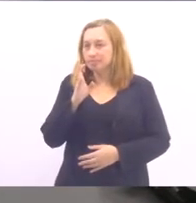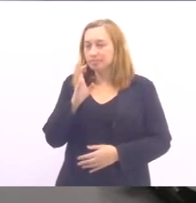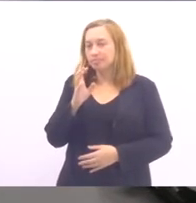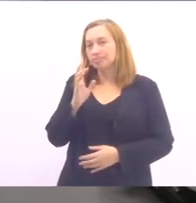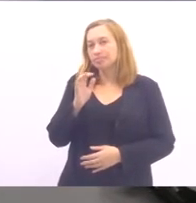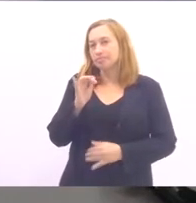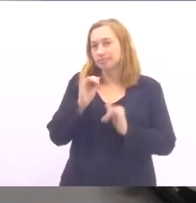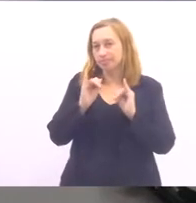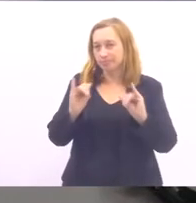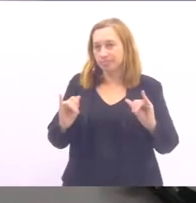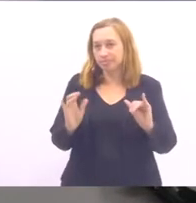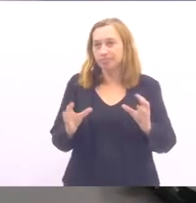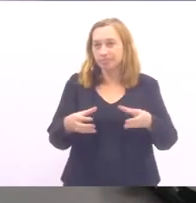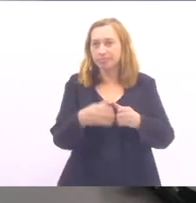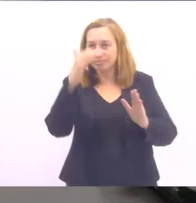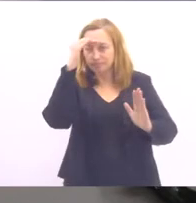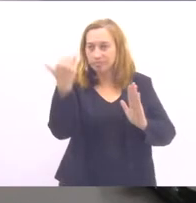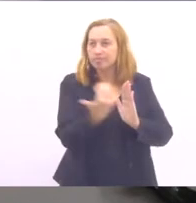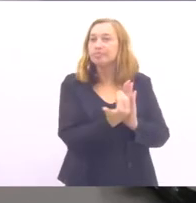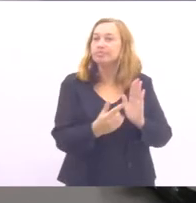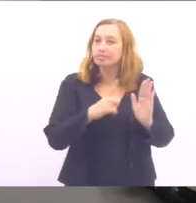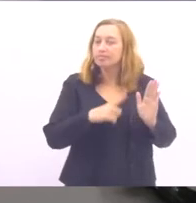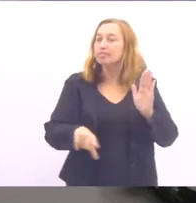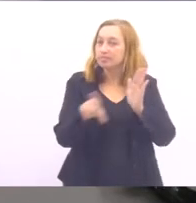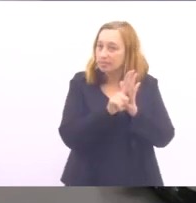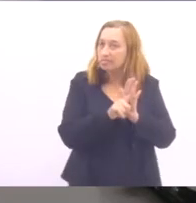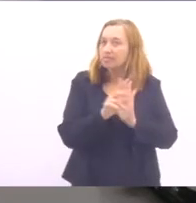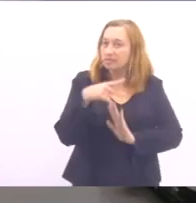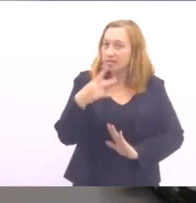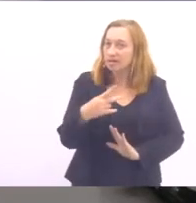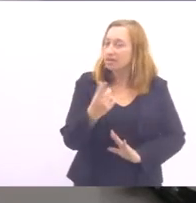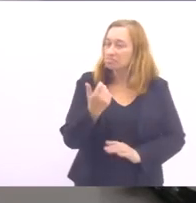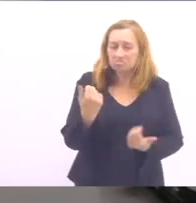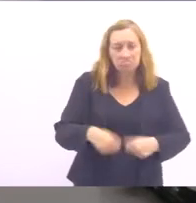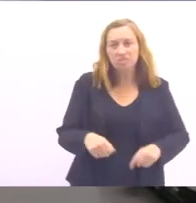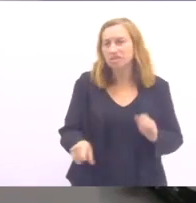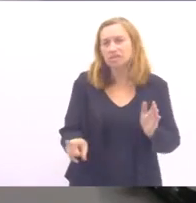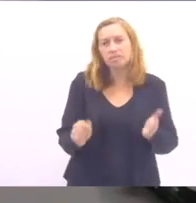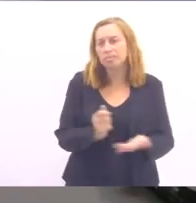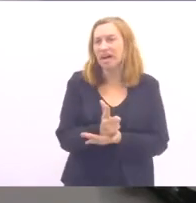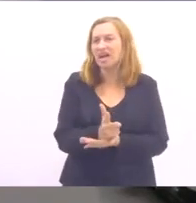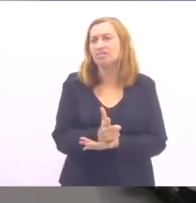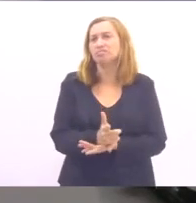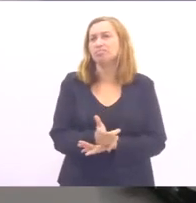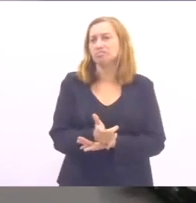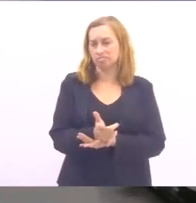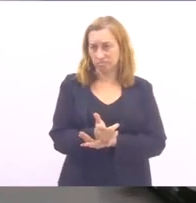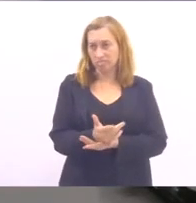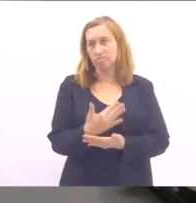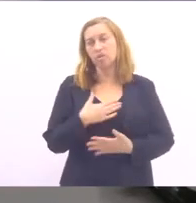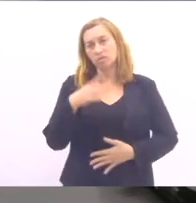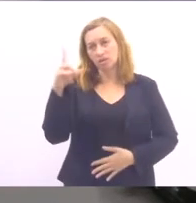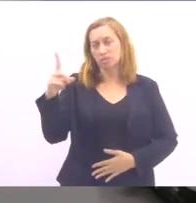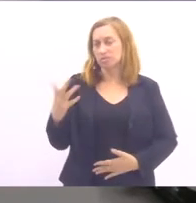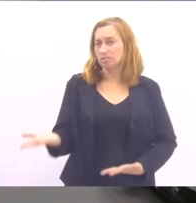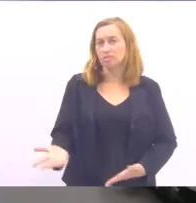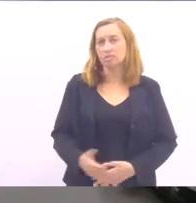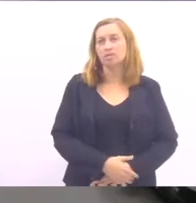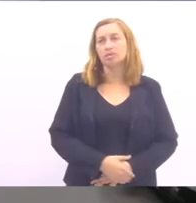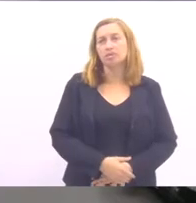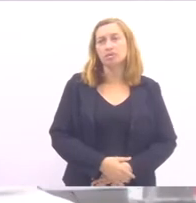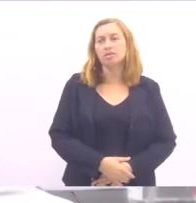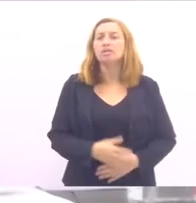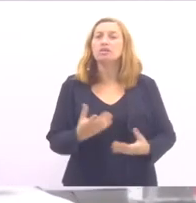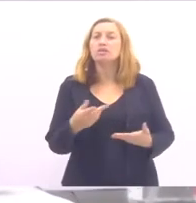do cumpra-se. Tem uma lei que diz que é isento. Então, em tese, vocês não têm que pagar, pelo amor de Deus. Mas você